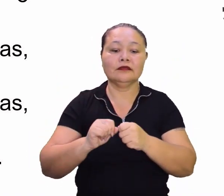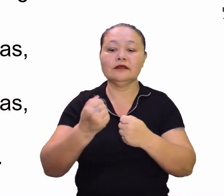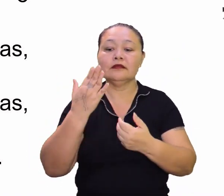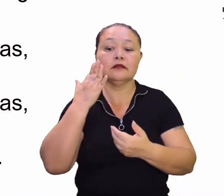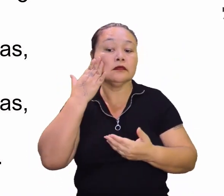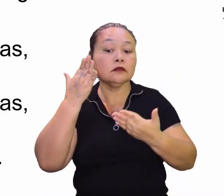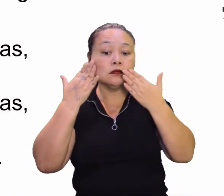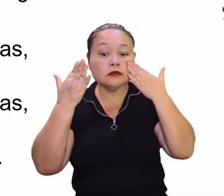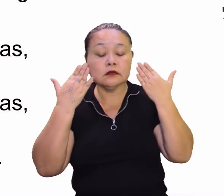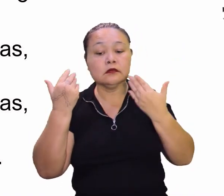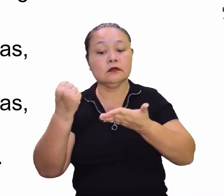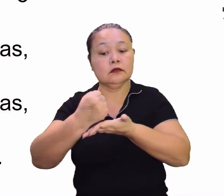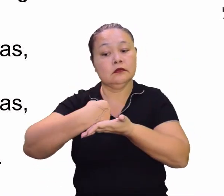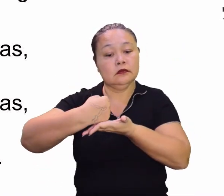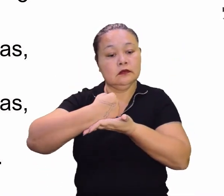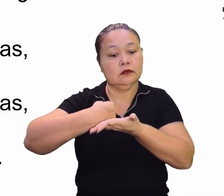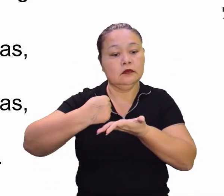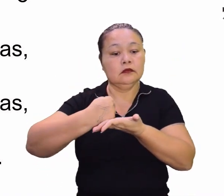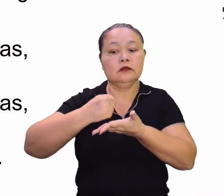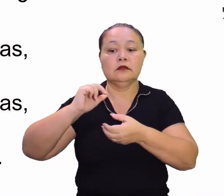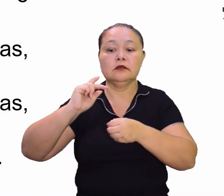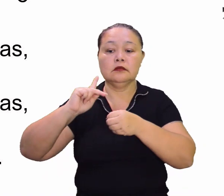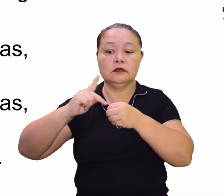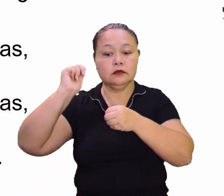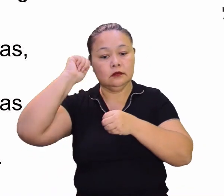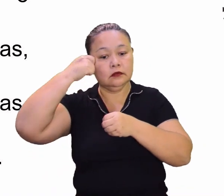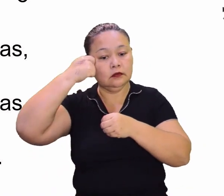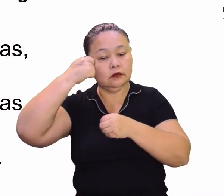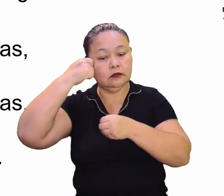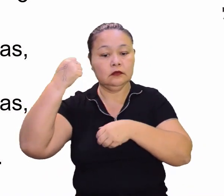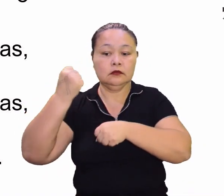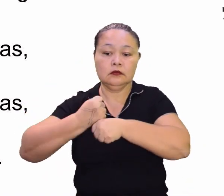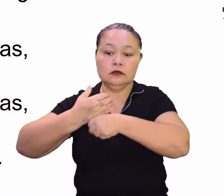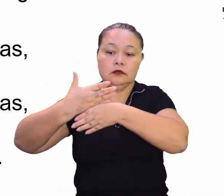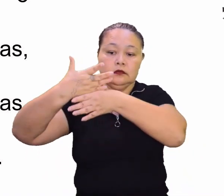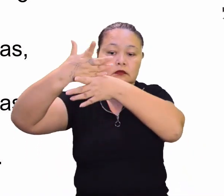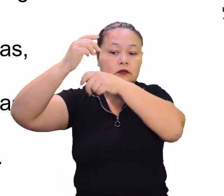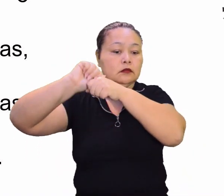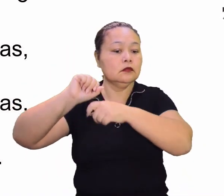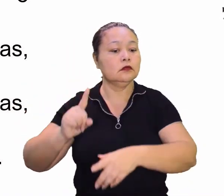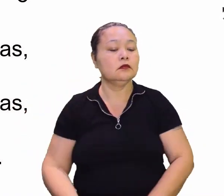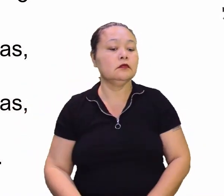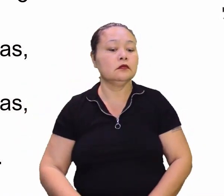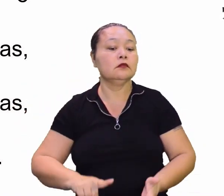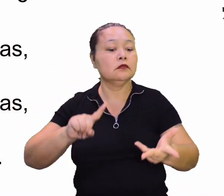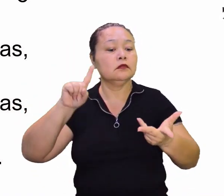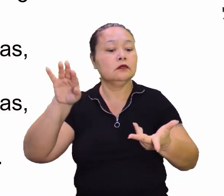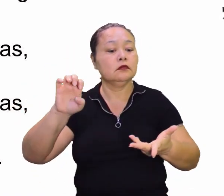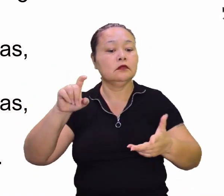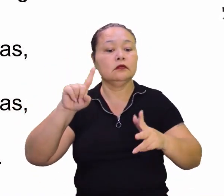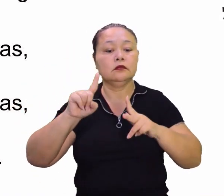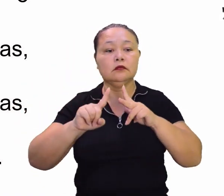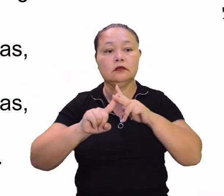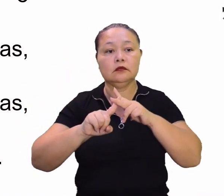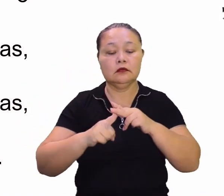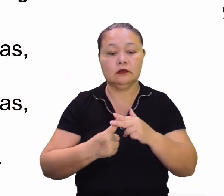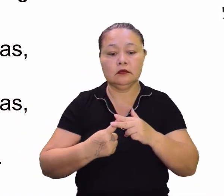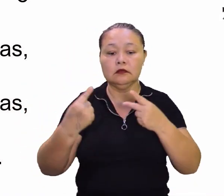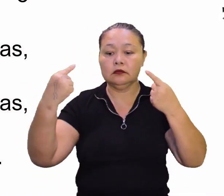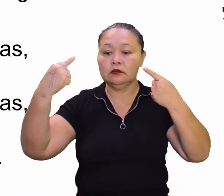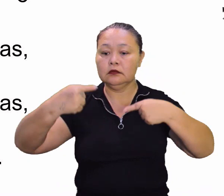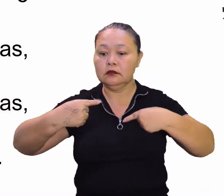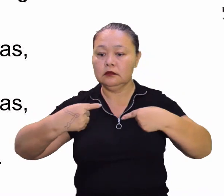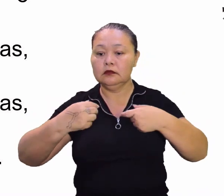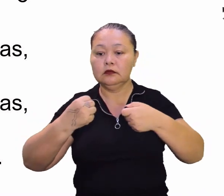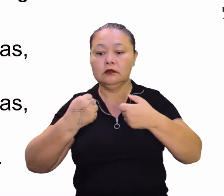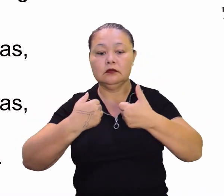Mecânica, cosméticos, farmacêuticas, petroquímicas e construção civil. E ou aí? Letra E.